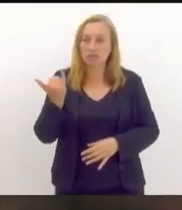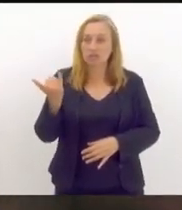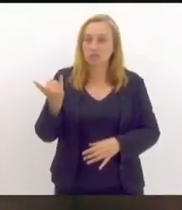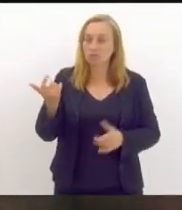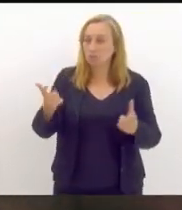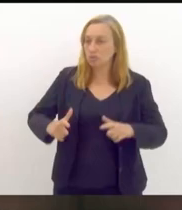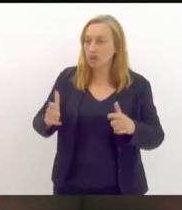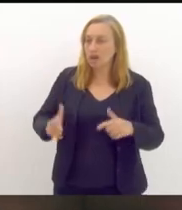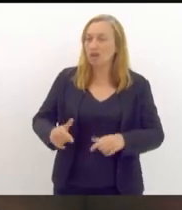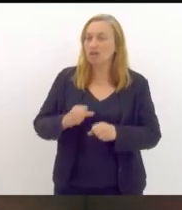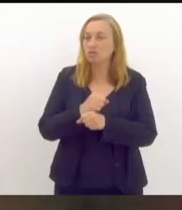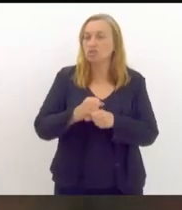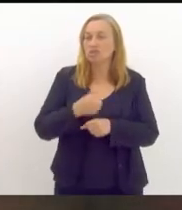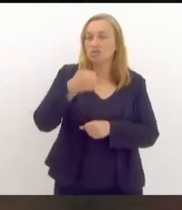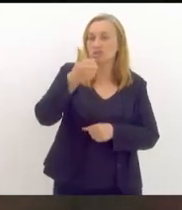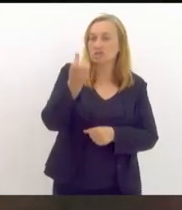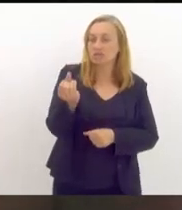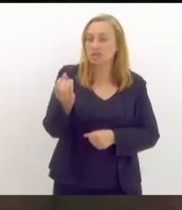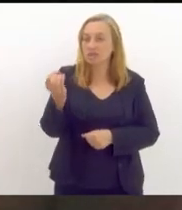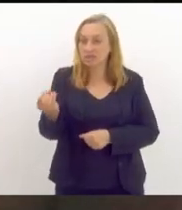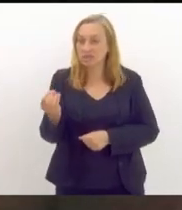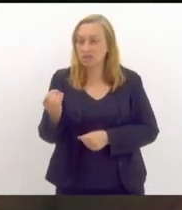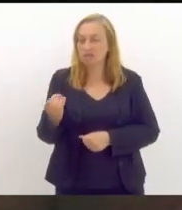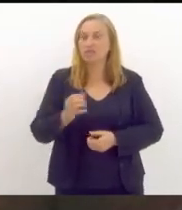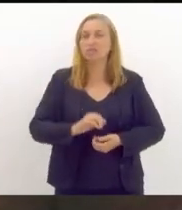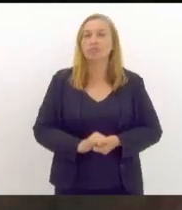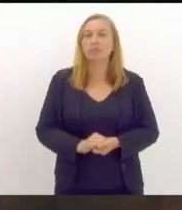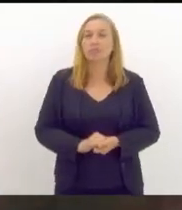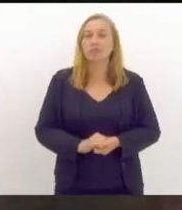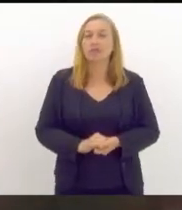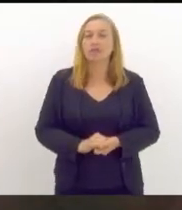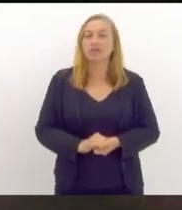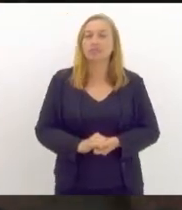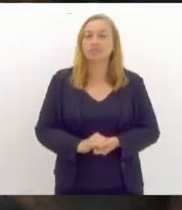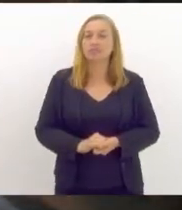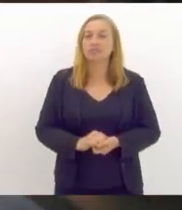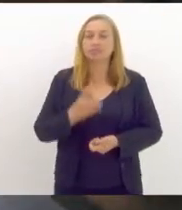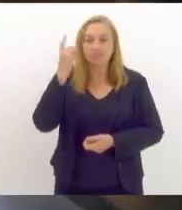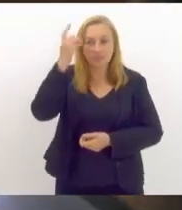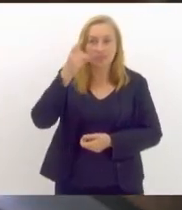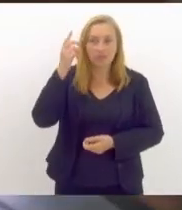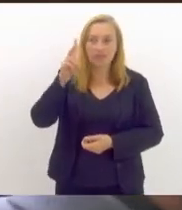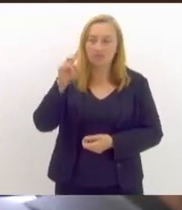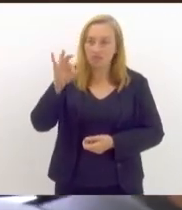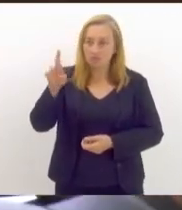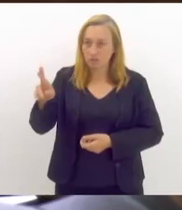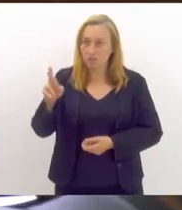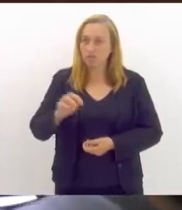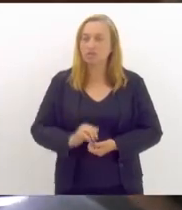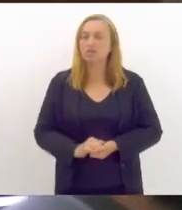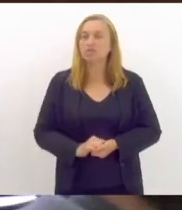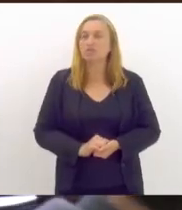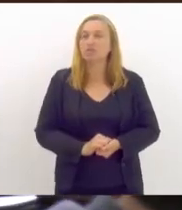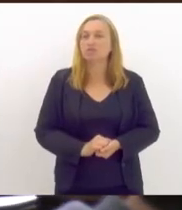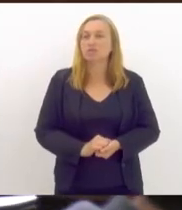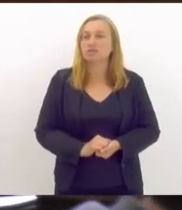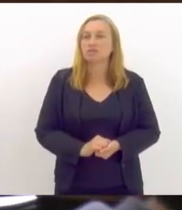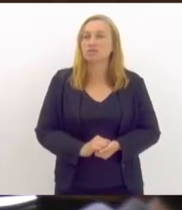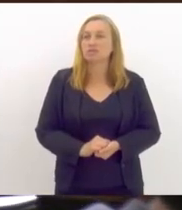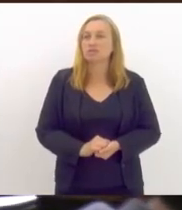fundado em 19 64 Deputado Vitor Vitor Júnior e